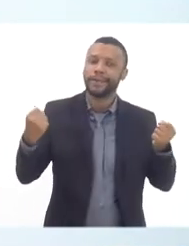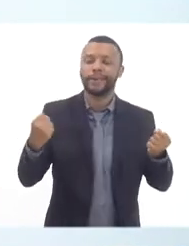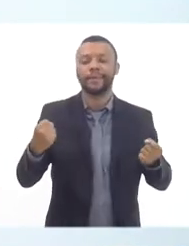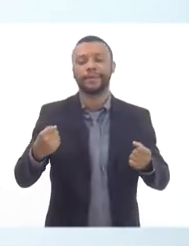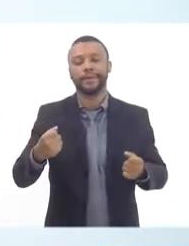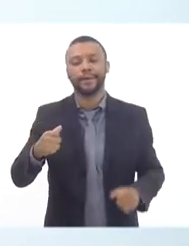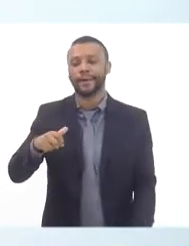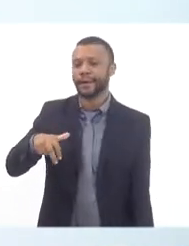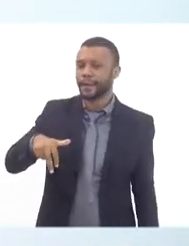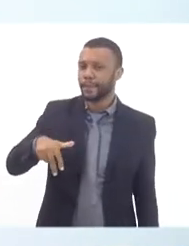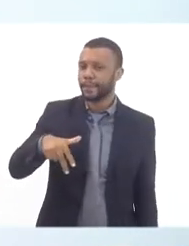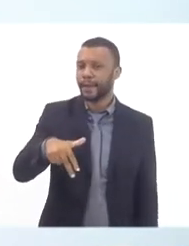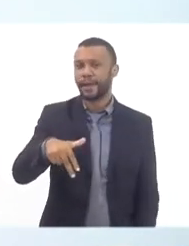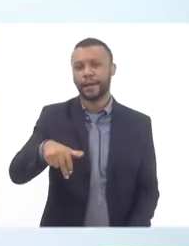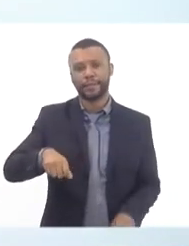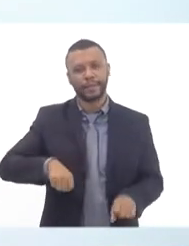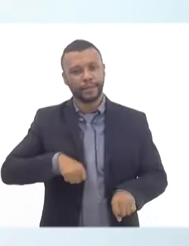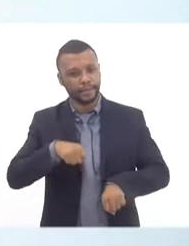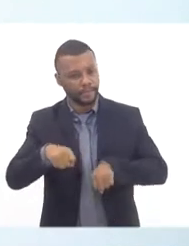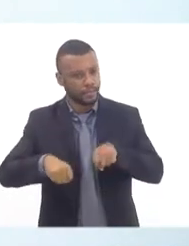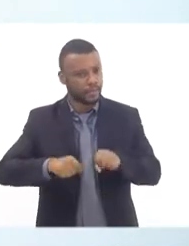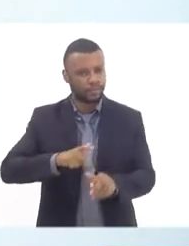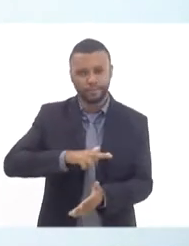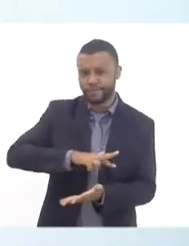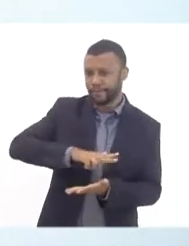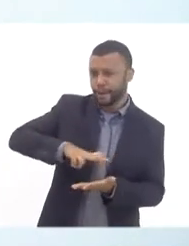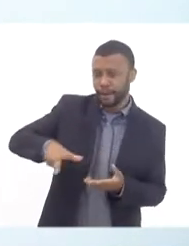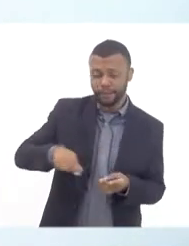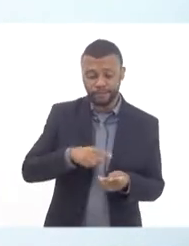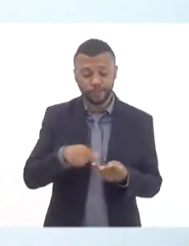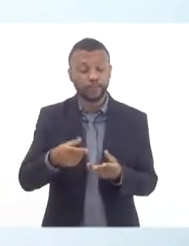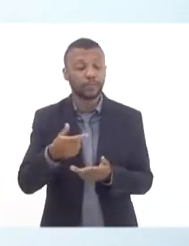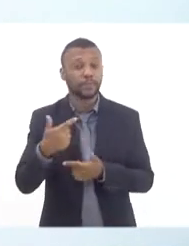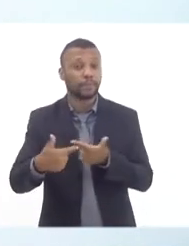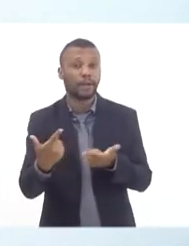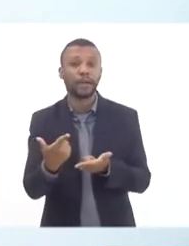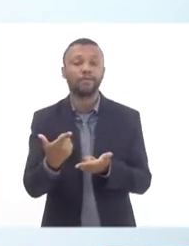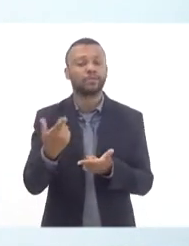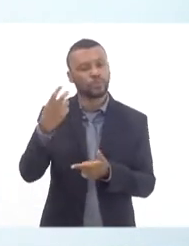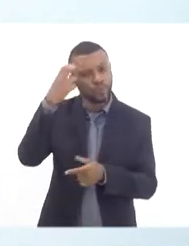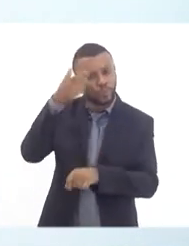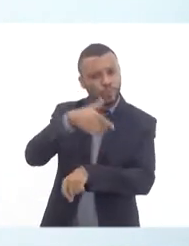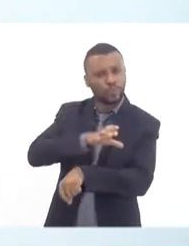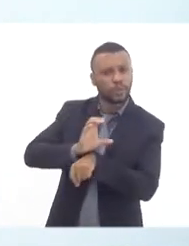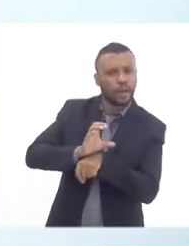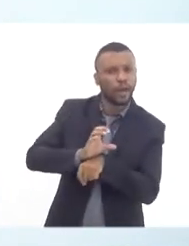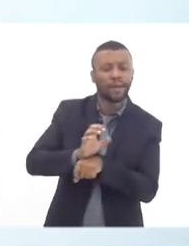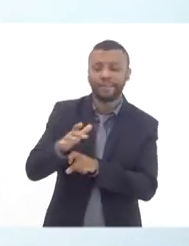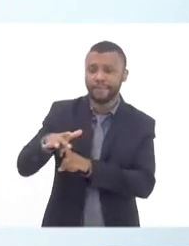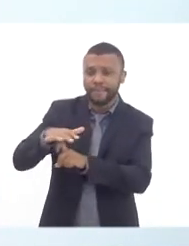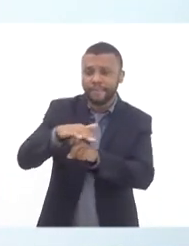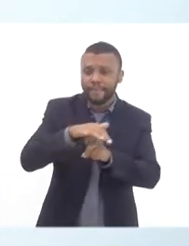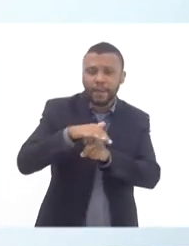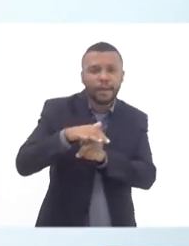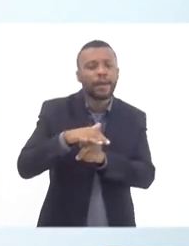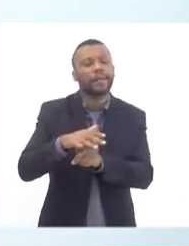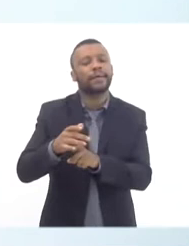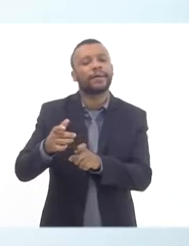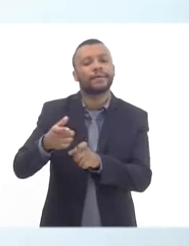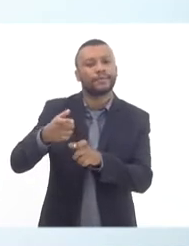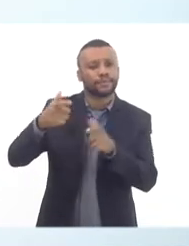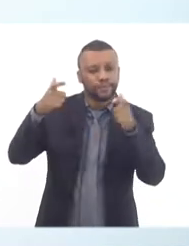outros, atividades culturais, feiras gastronômicas e de artesanato,